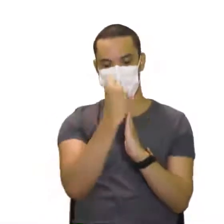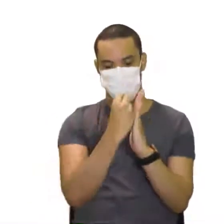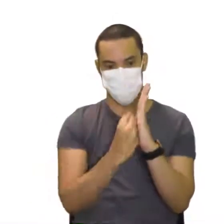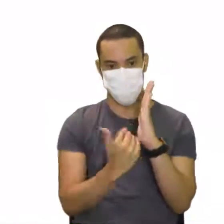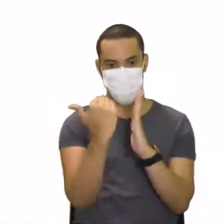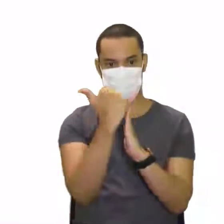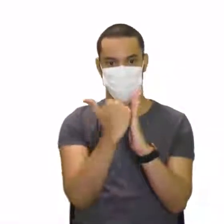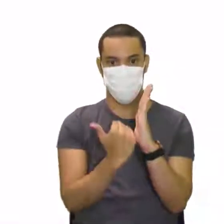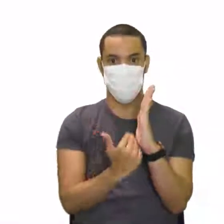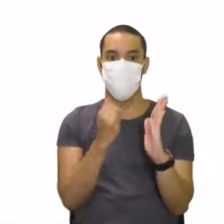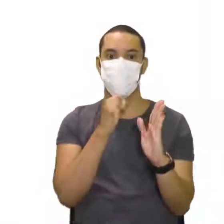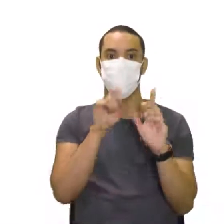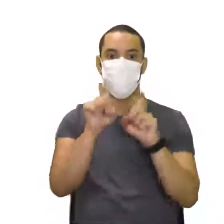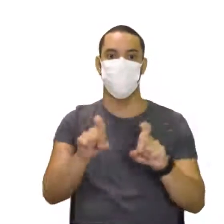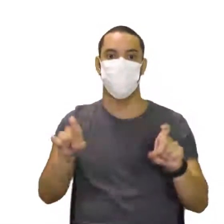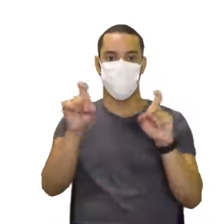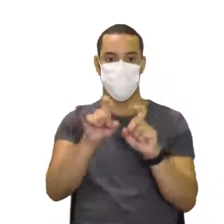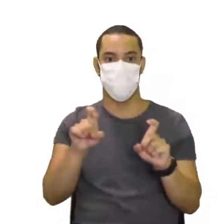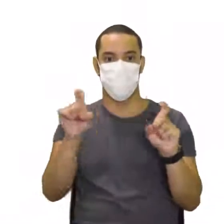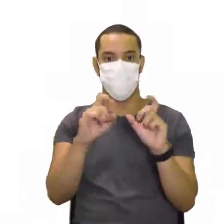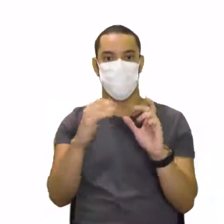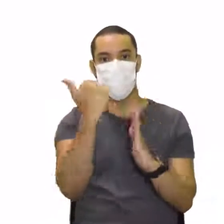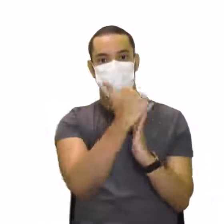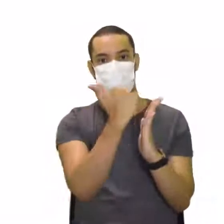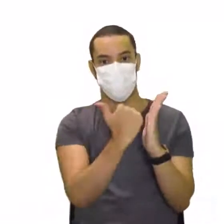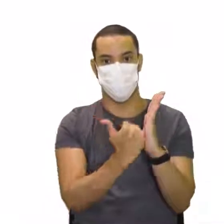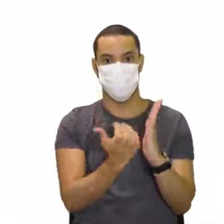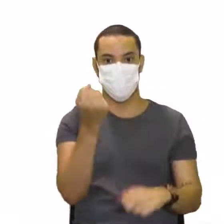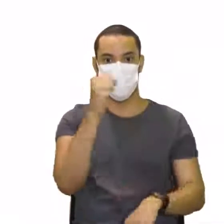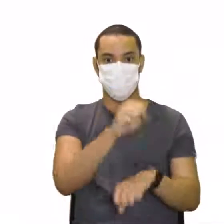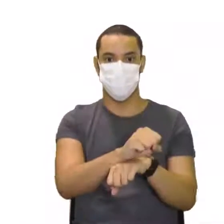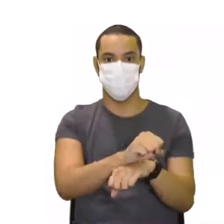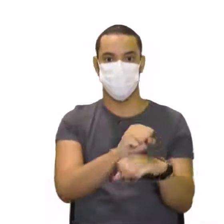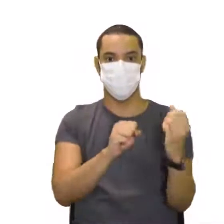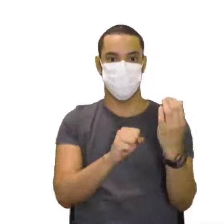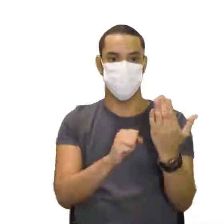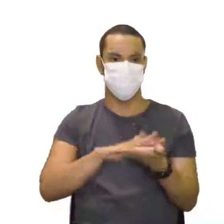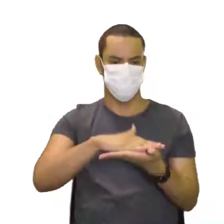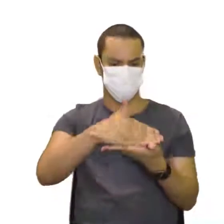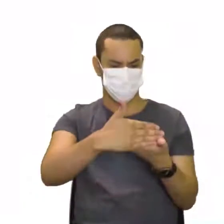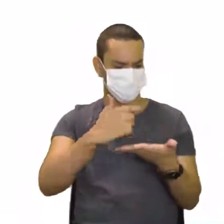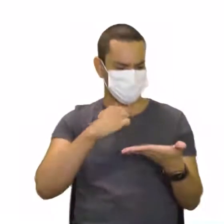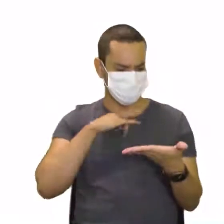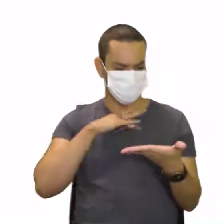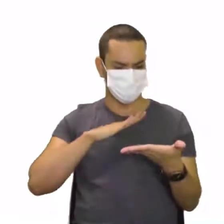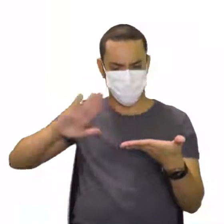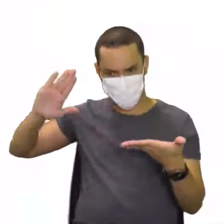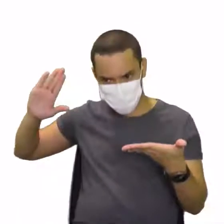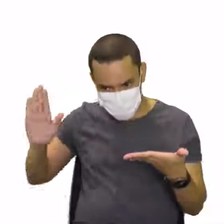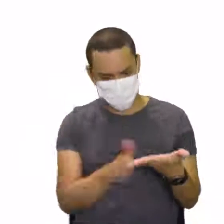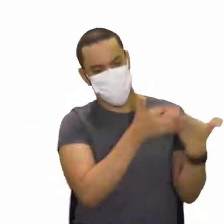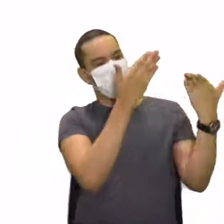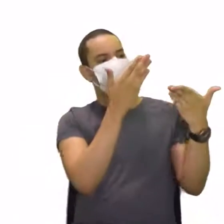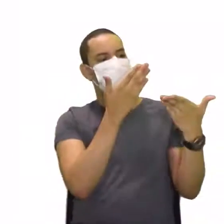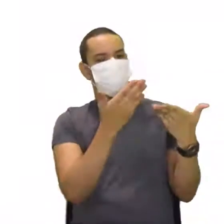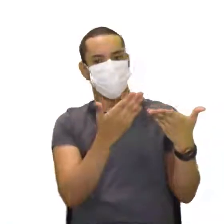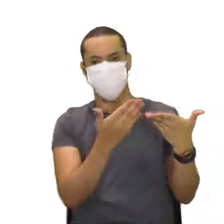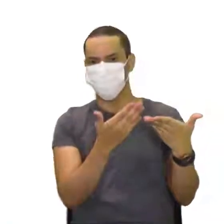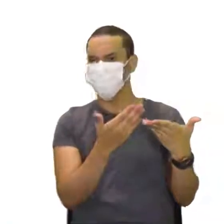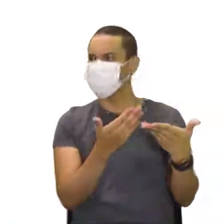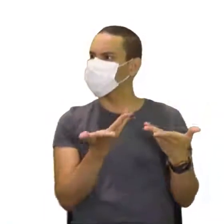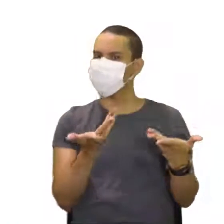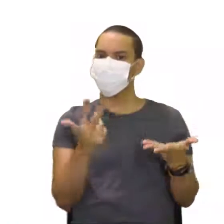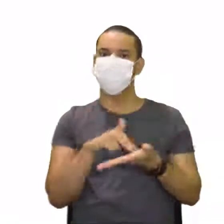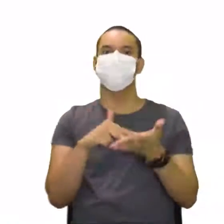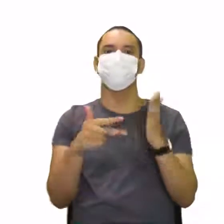aí o computador, né? Seu computador travou, tu dá uma porrada no computador, né? Não faça isso, tá, pessoal? Mas você bate no computador, você tá batendo